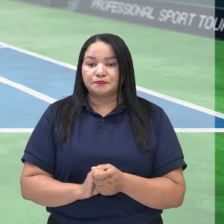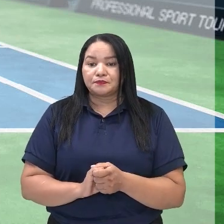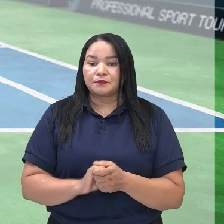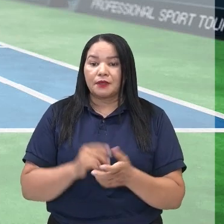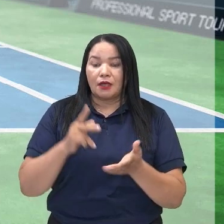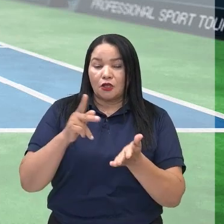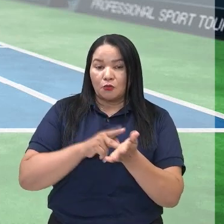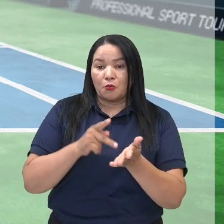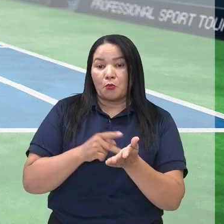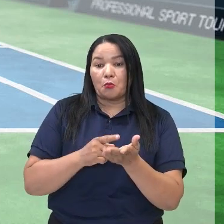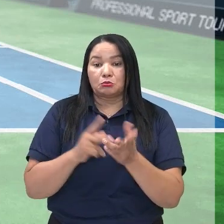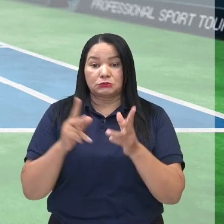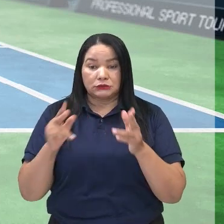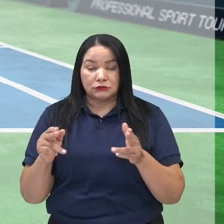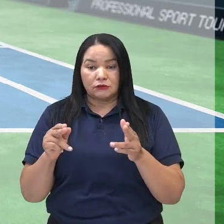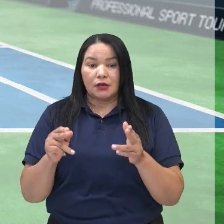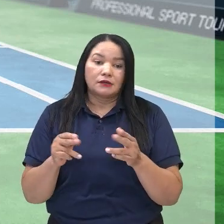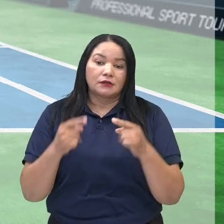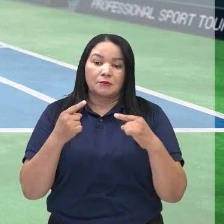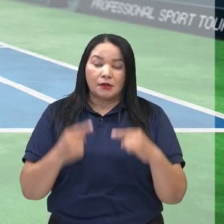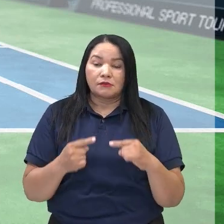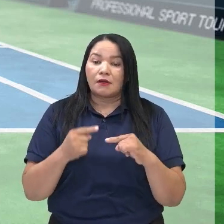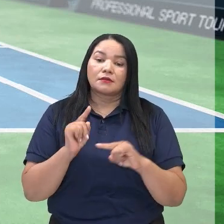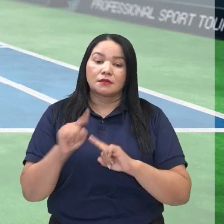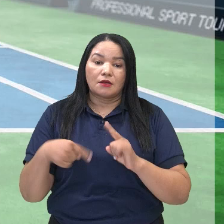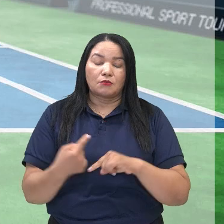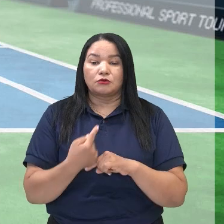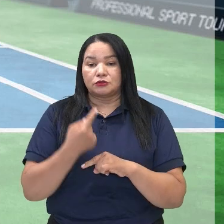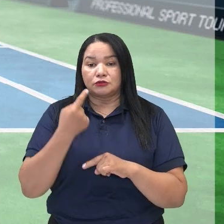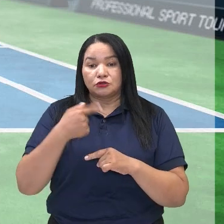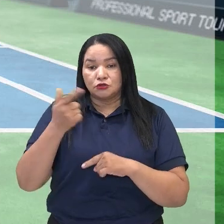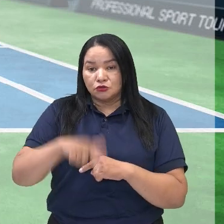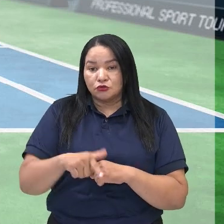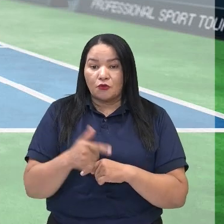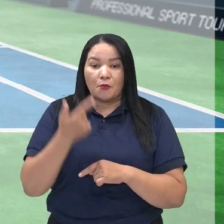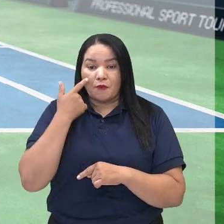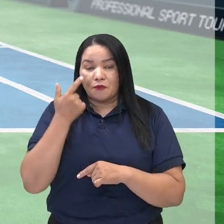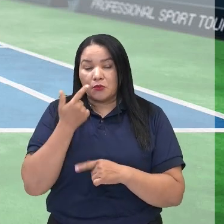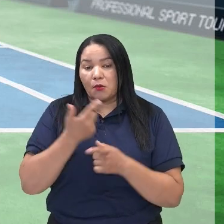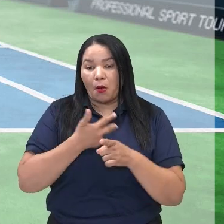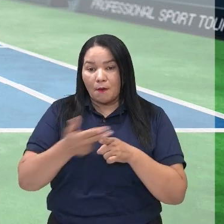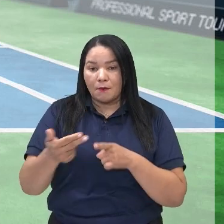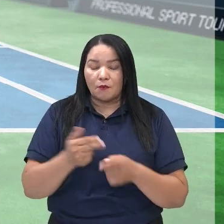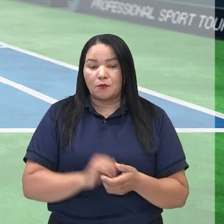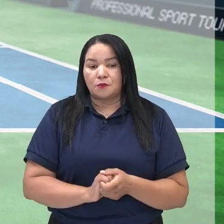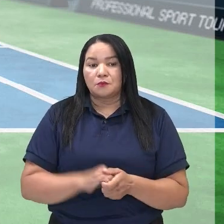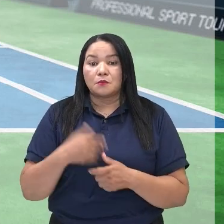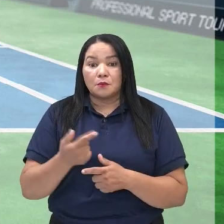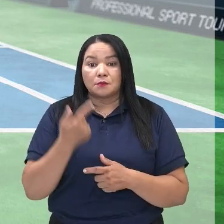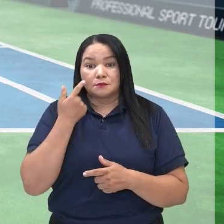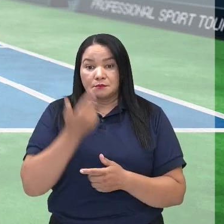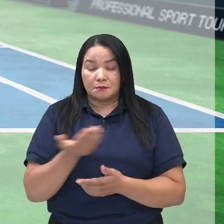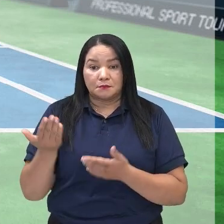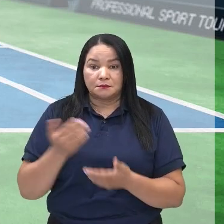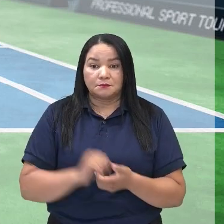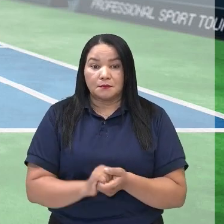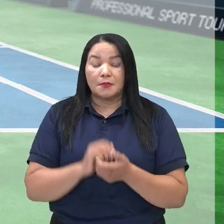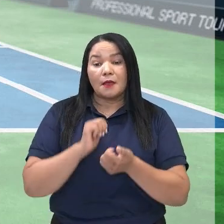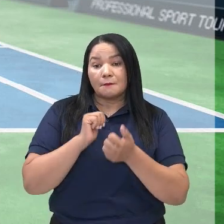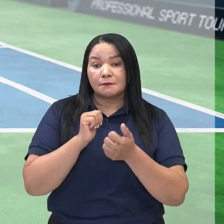o vencedor. Para a gente entender um pouco melhor, olha só a partida. O jogo geralmente é disputado em melhor de 3